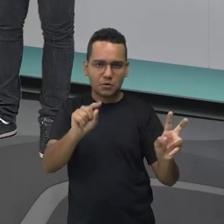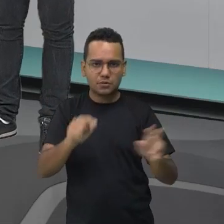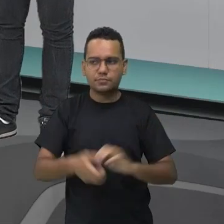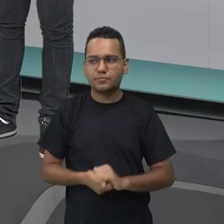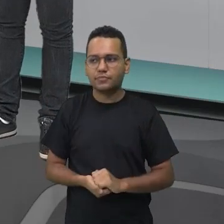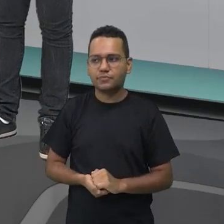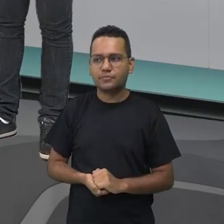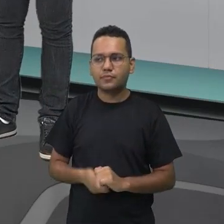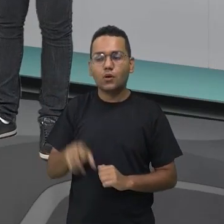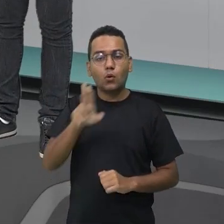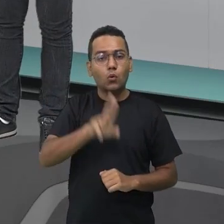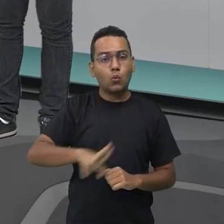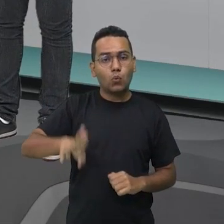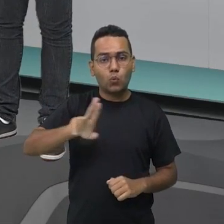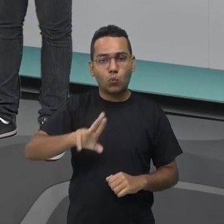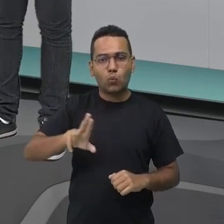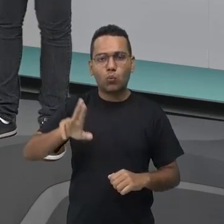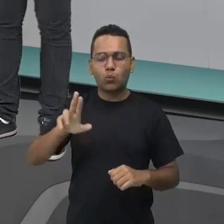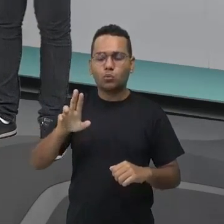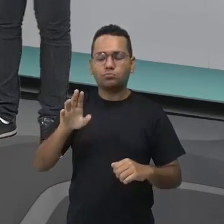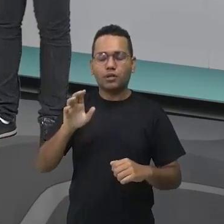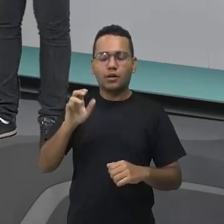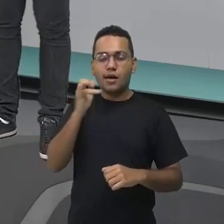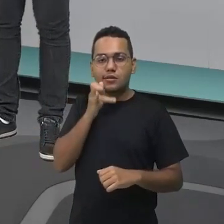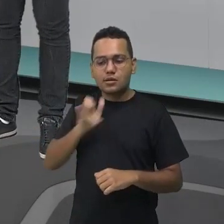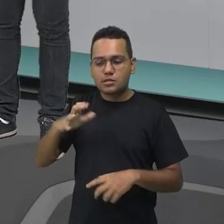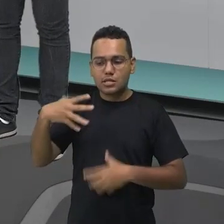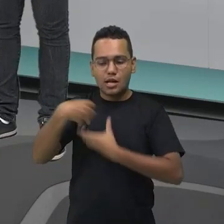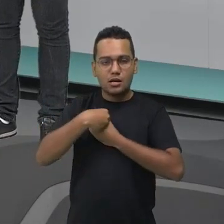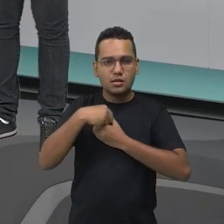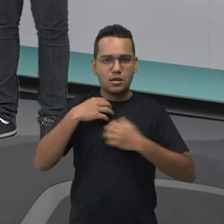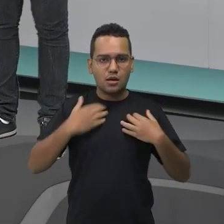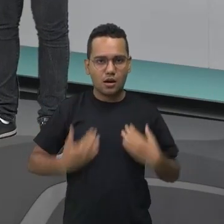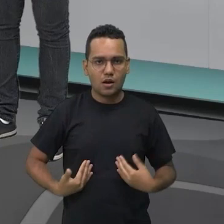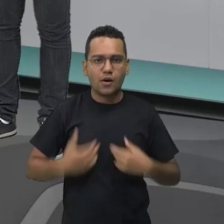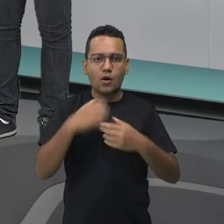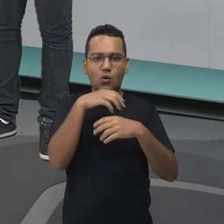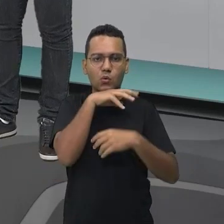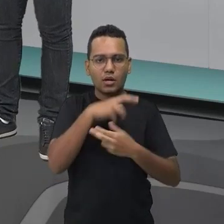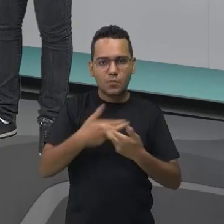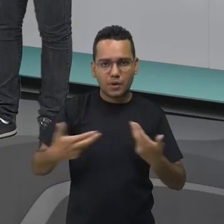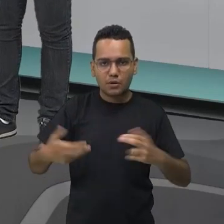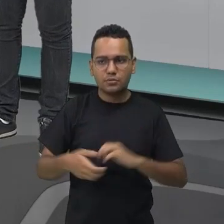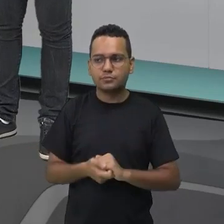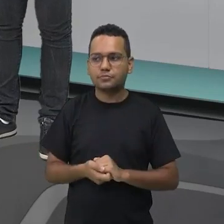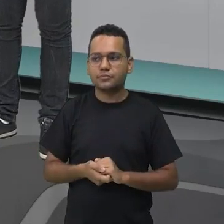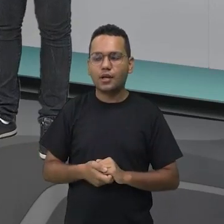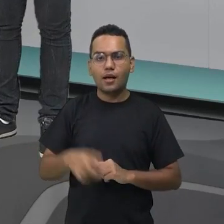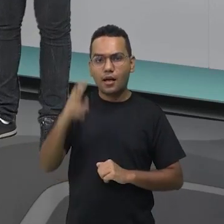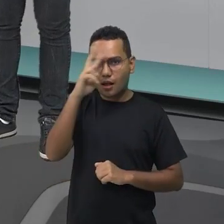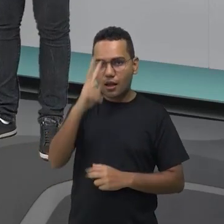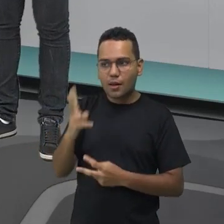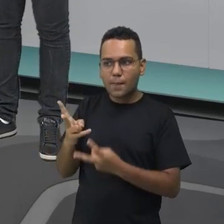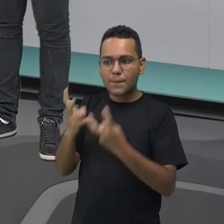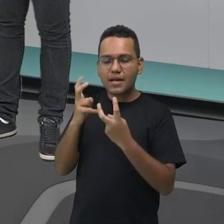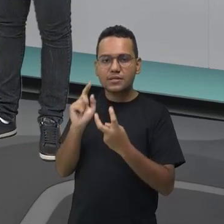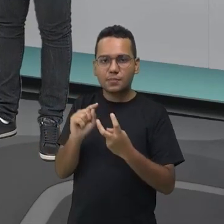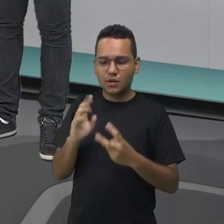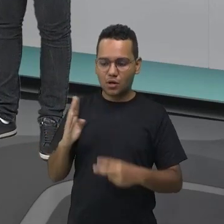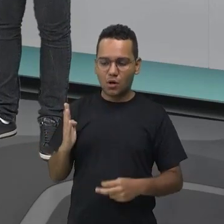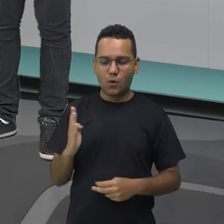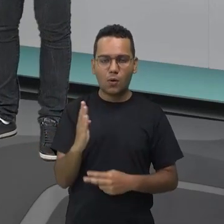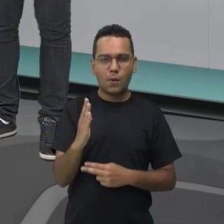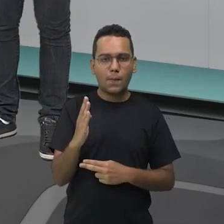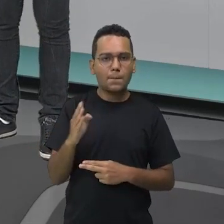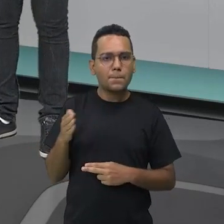a eletricidade nos animais, certo? Você observa um animal, esse daqui já um caso real,